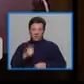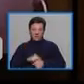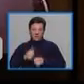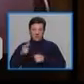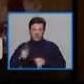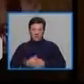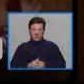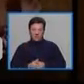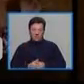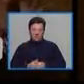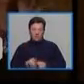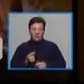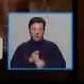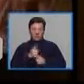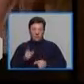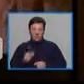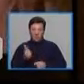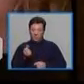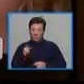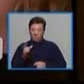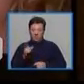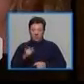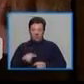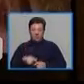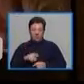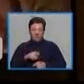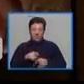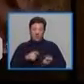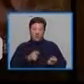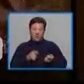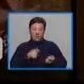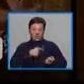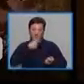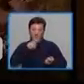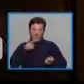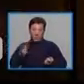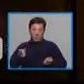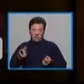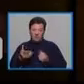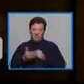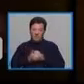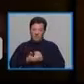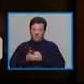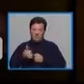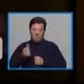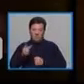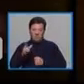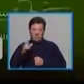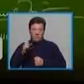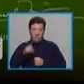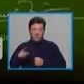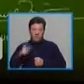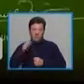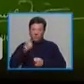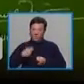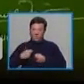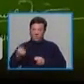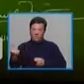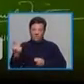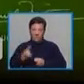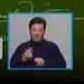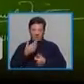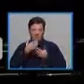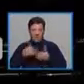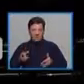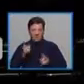cidade. Porque o bolhão não... A organização prometeu até que do mercado do bolhão vinha uma comerciante